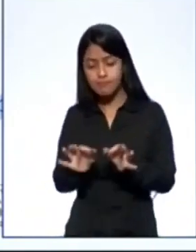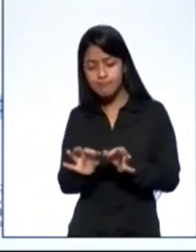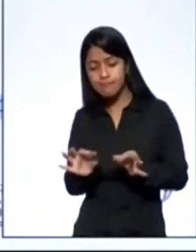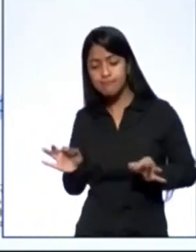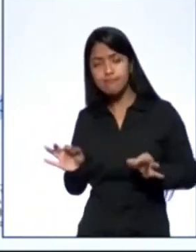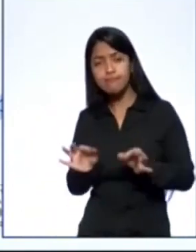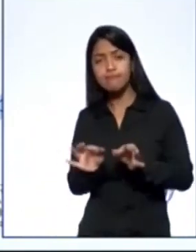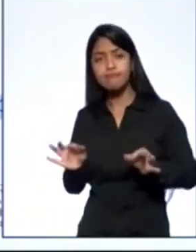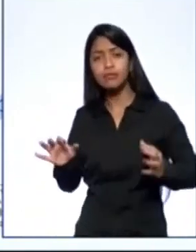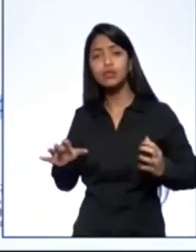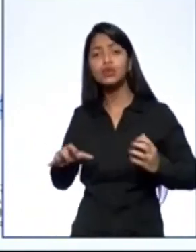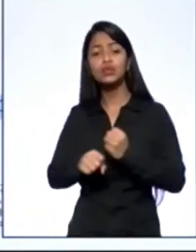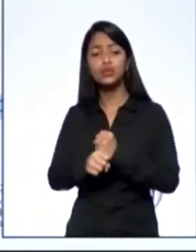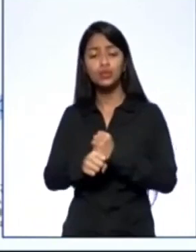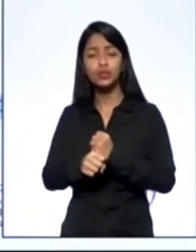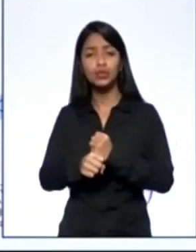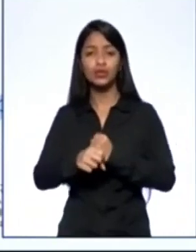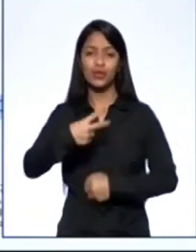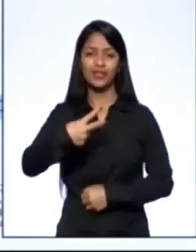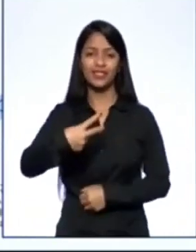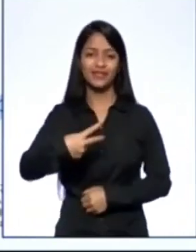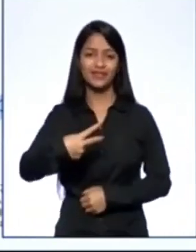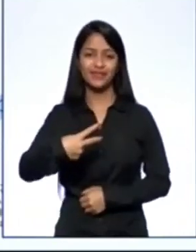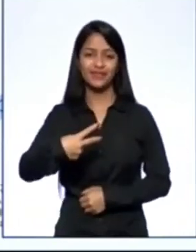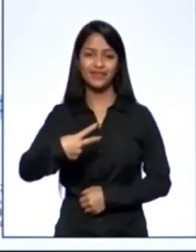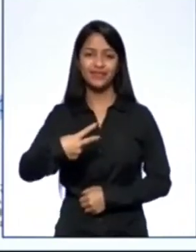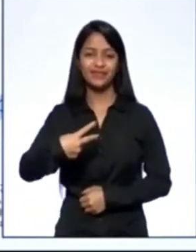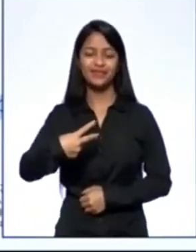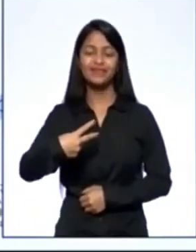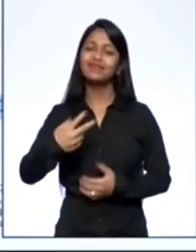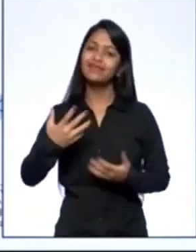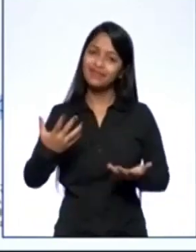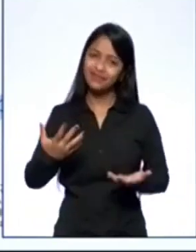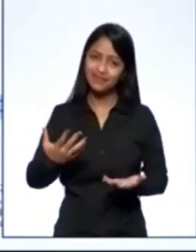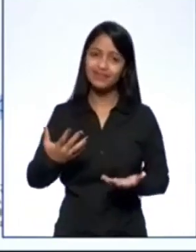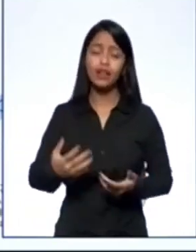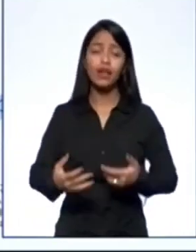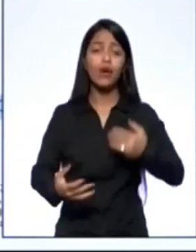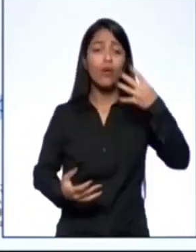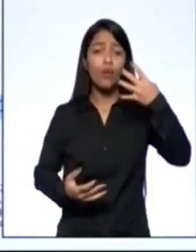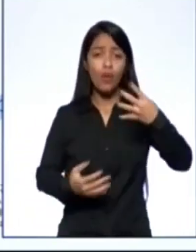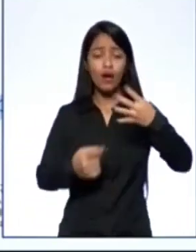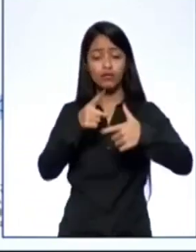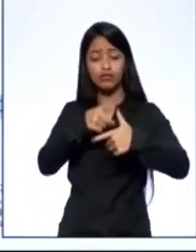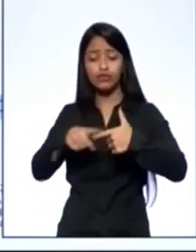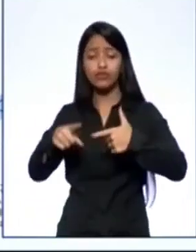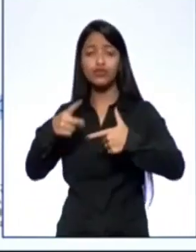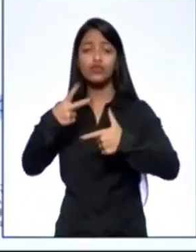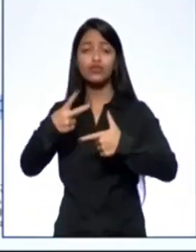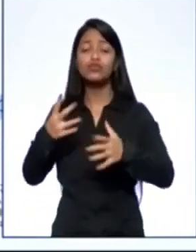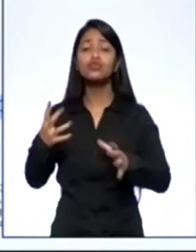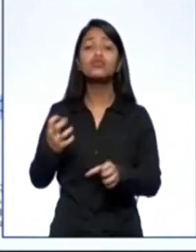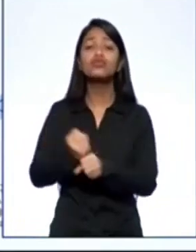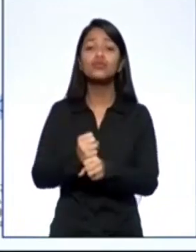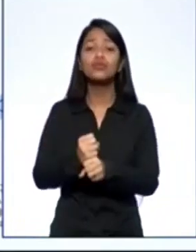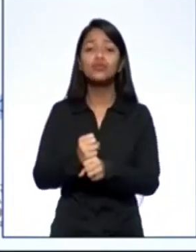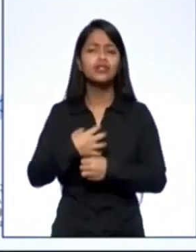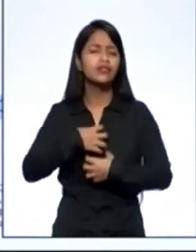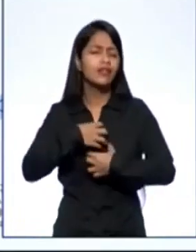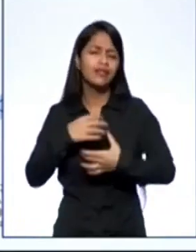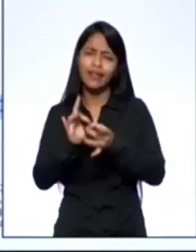delta e ali dois gente dividir quatro por dois têm compromissos dia